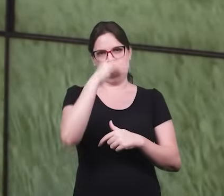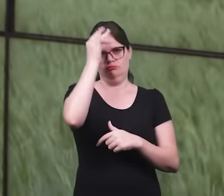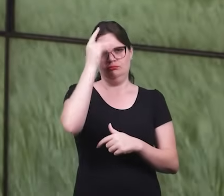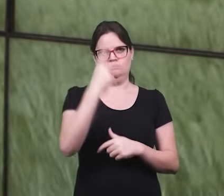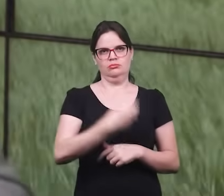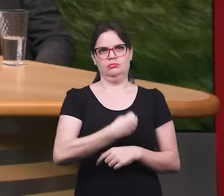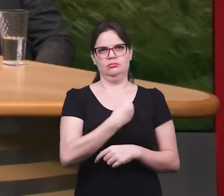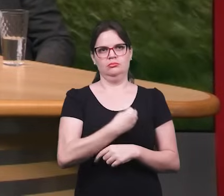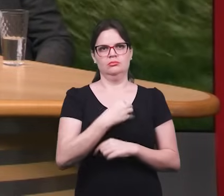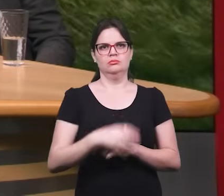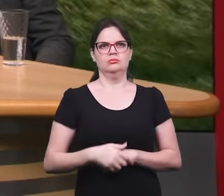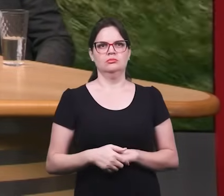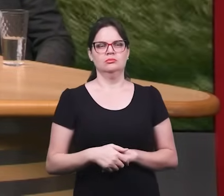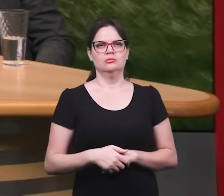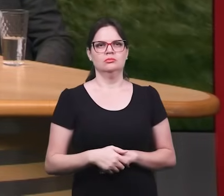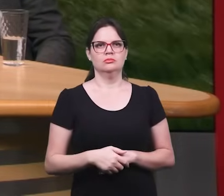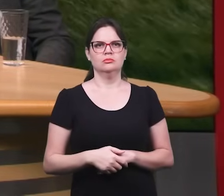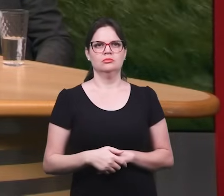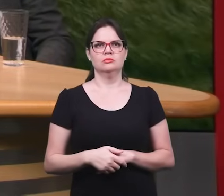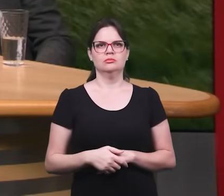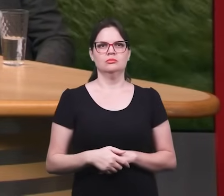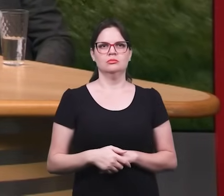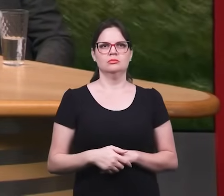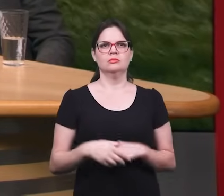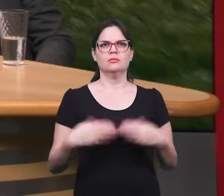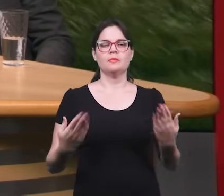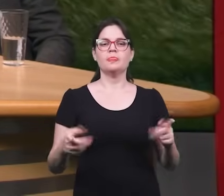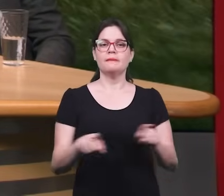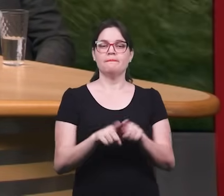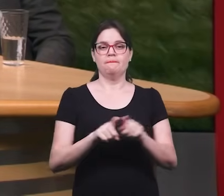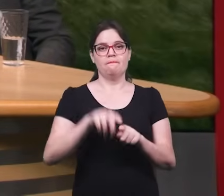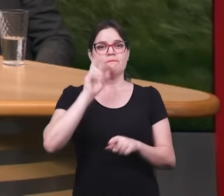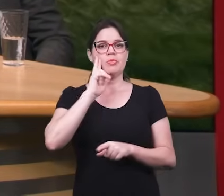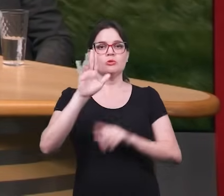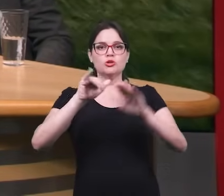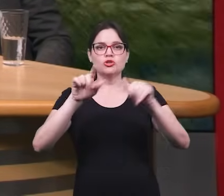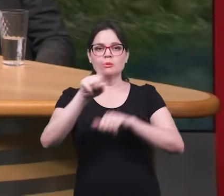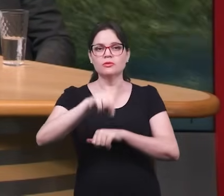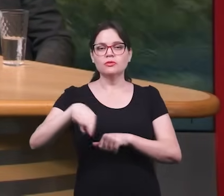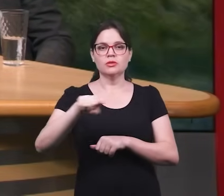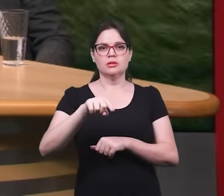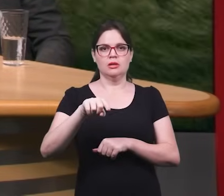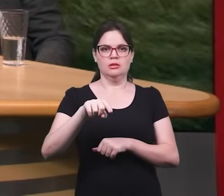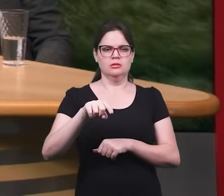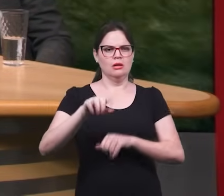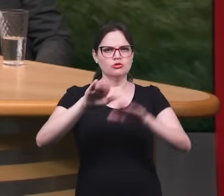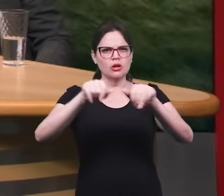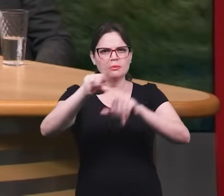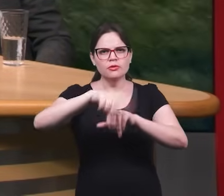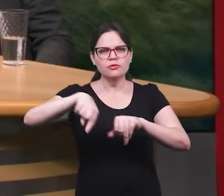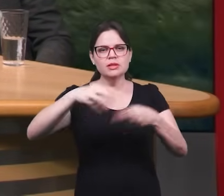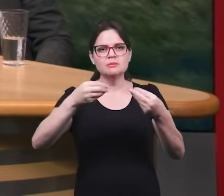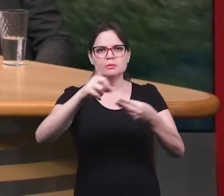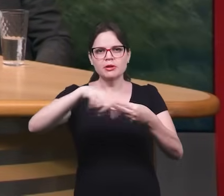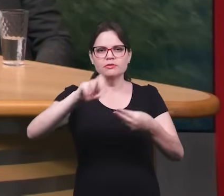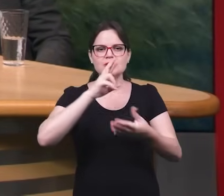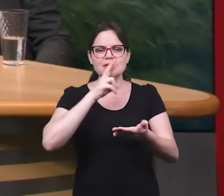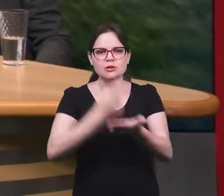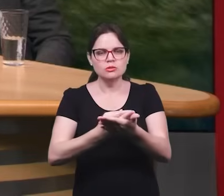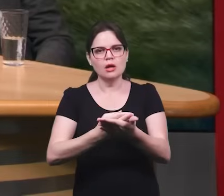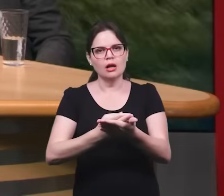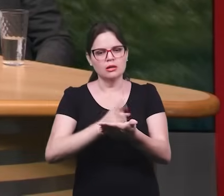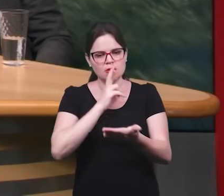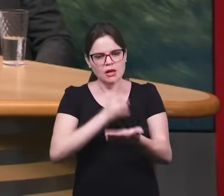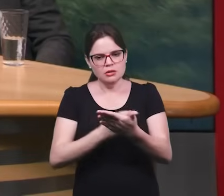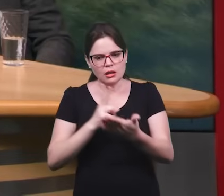estamos entendendo a nossa nomeação né Eh vos nomei para que deis fruto e o vosso fruto permaneça o fruto permaneça então o